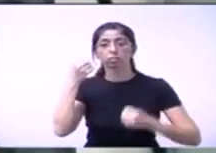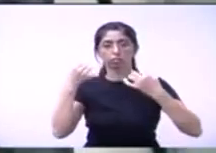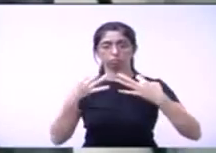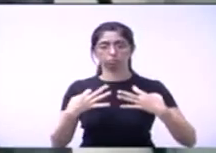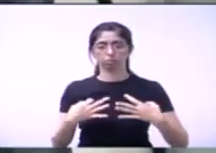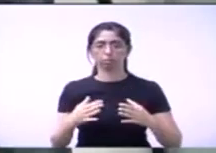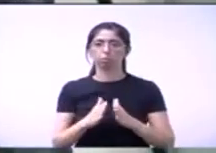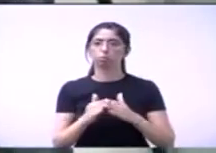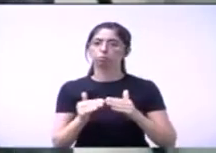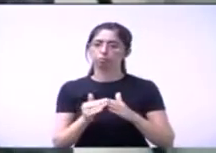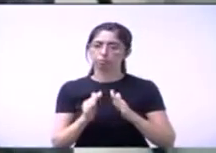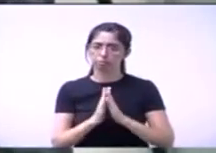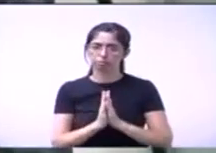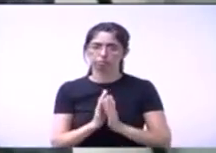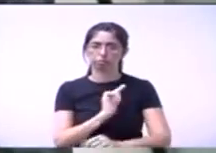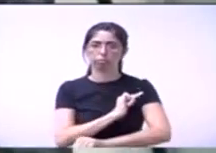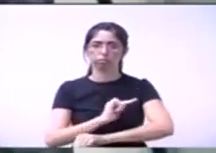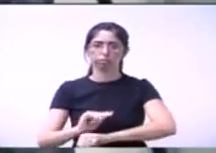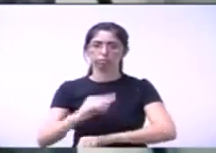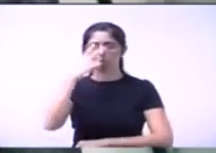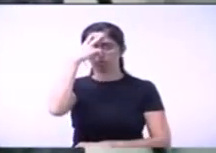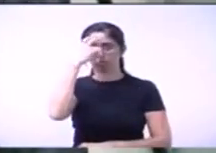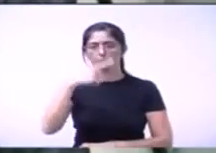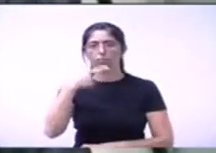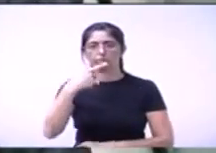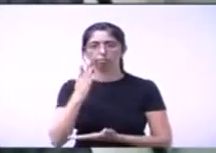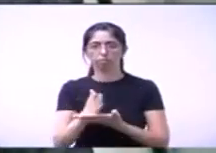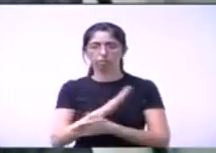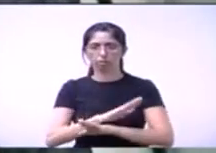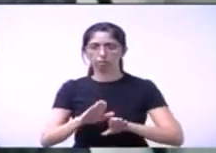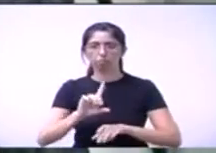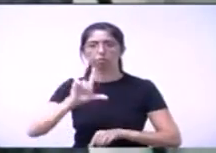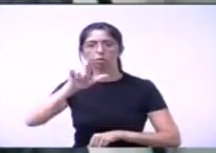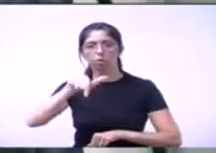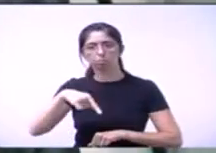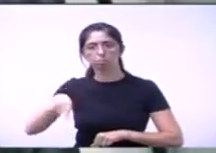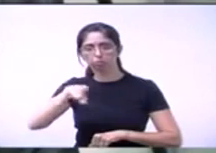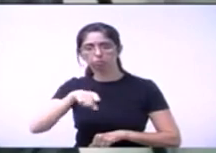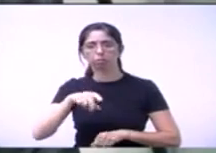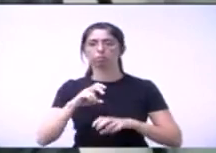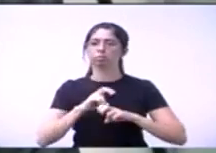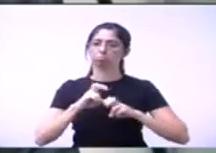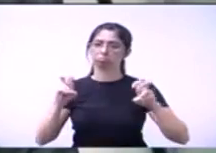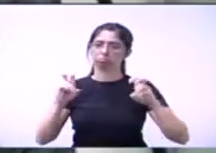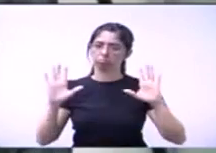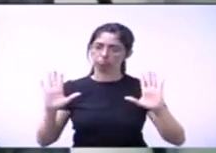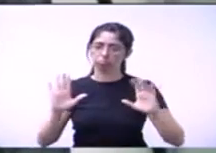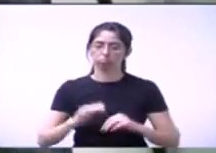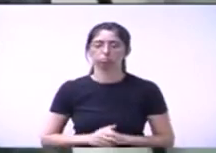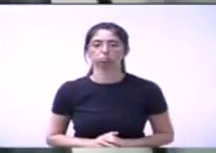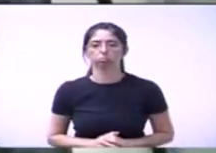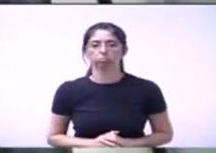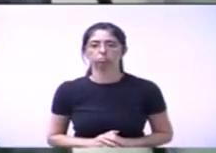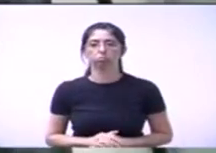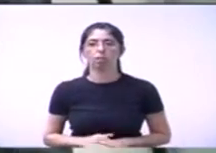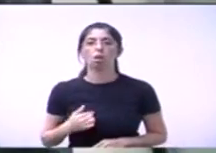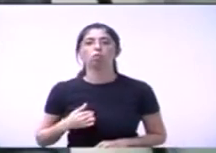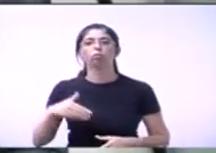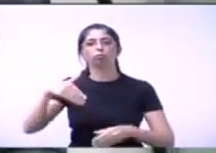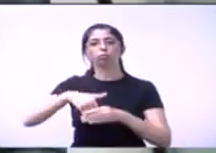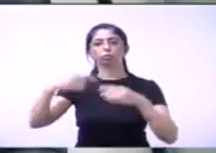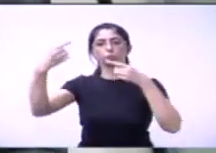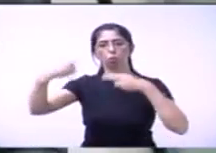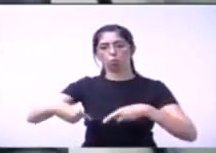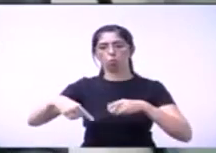Concluo apenas dizendo que voto de maneira contrária à lei do companheiro Tiguila e